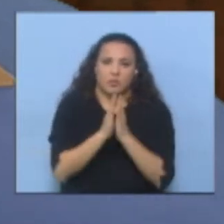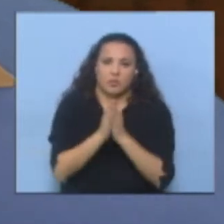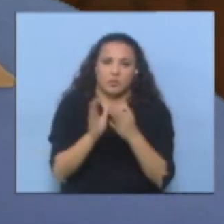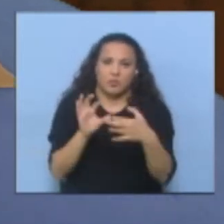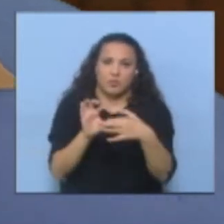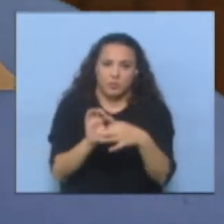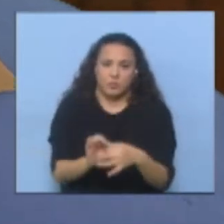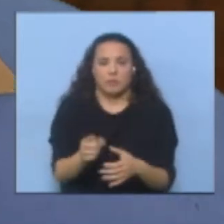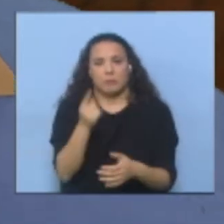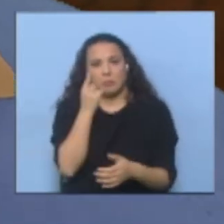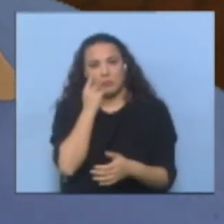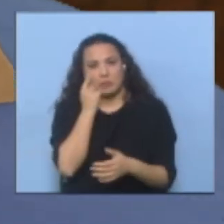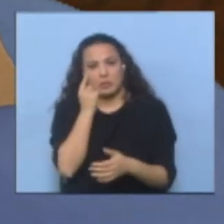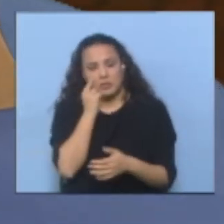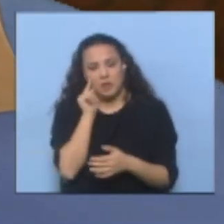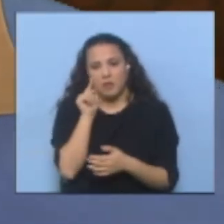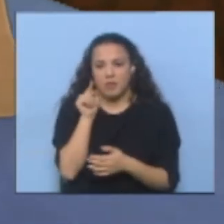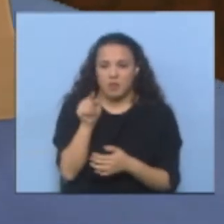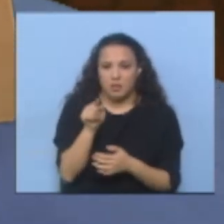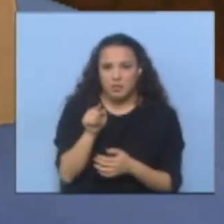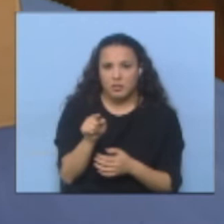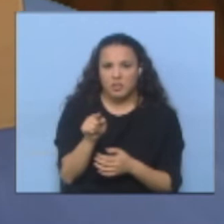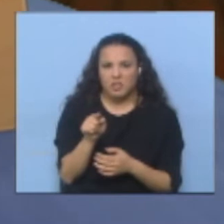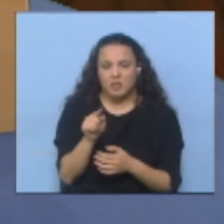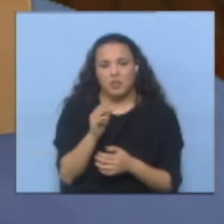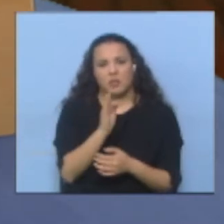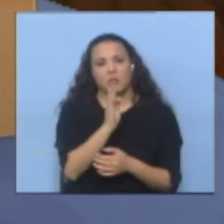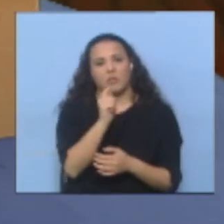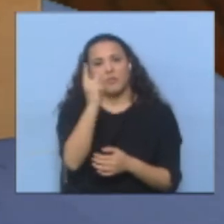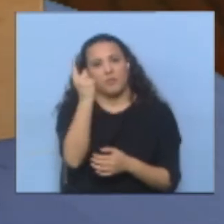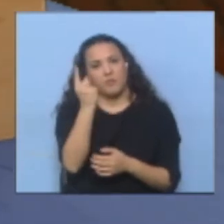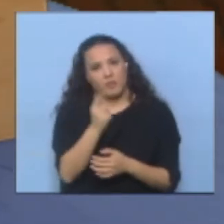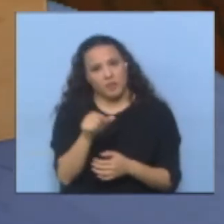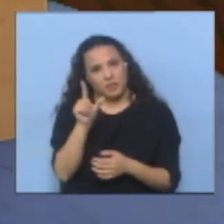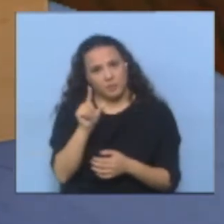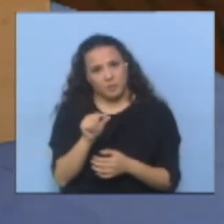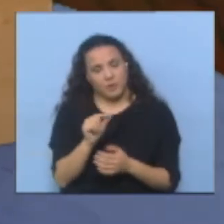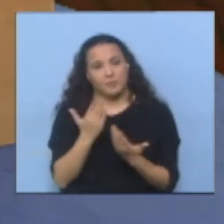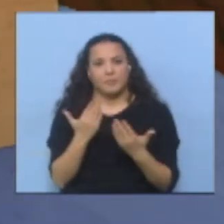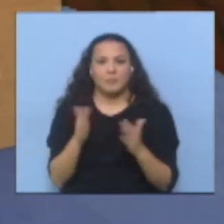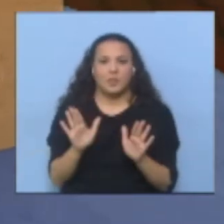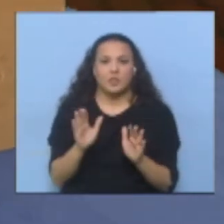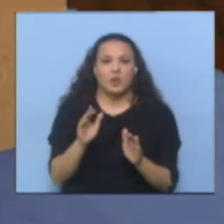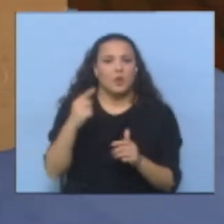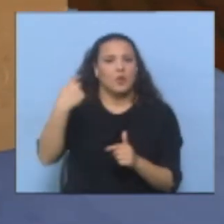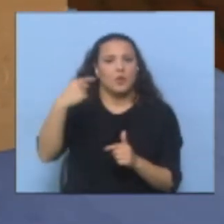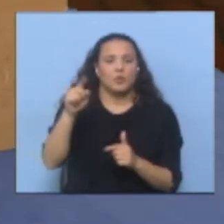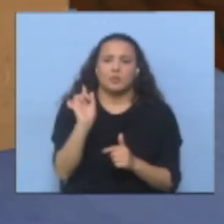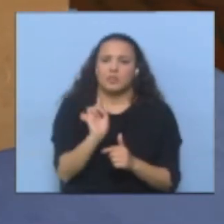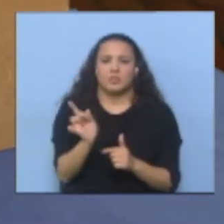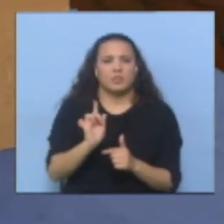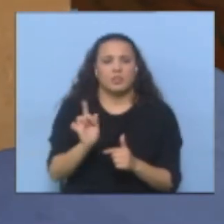conhecer aquela realidade, uma motivação de fé também, mas que pode não ser só, pode ser, nós